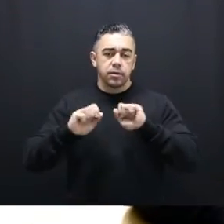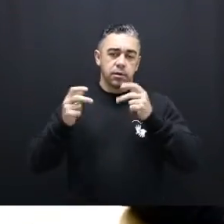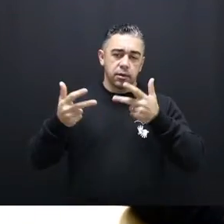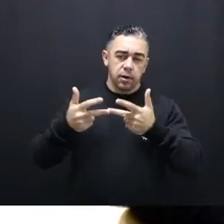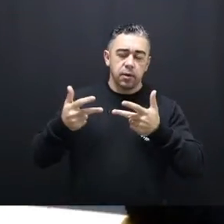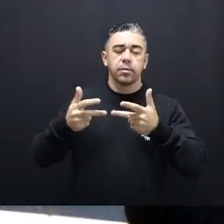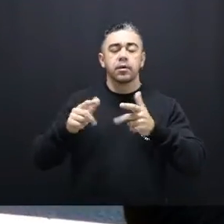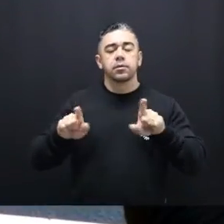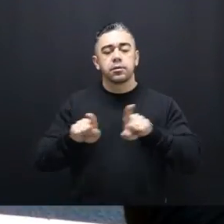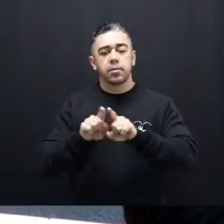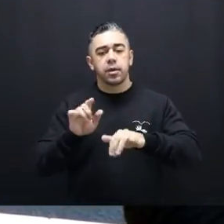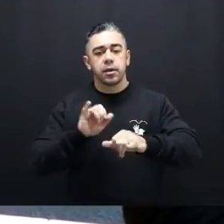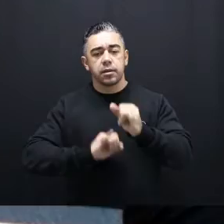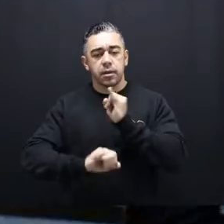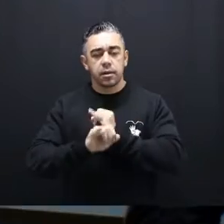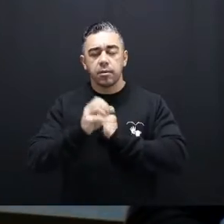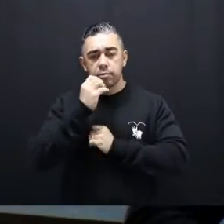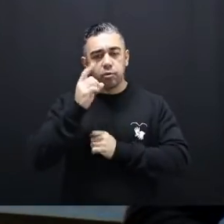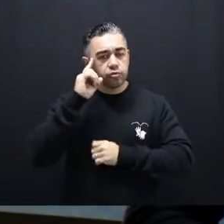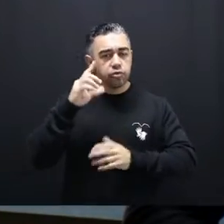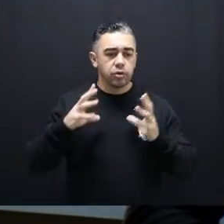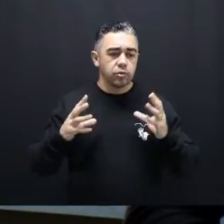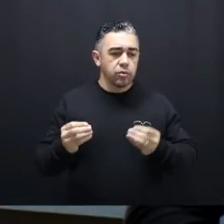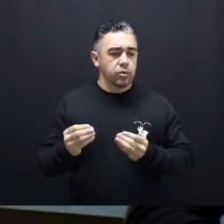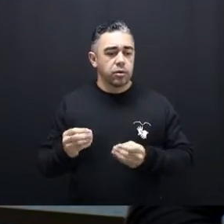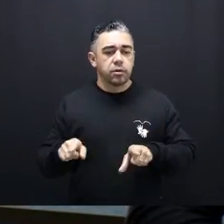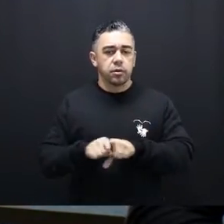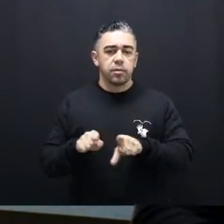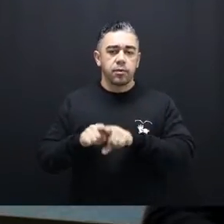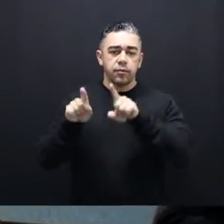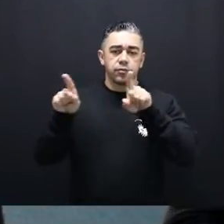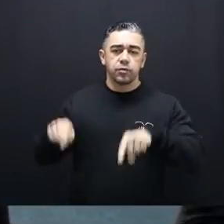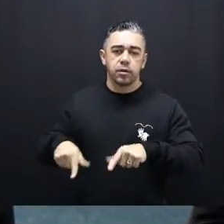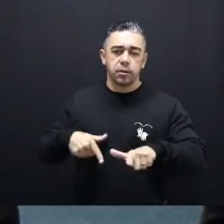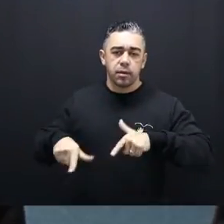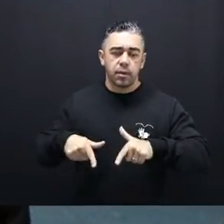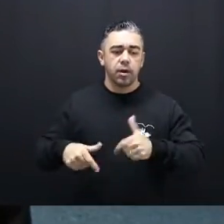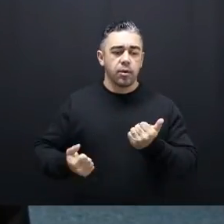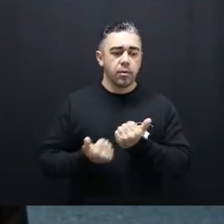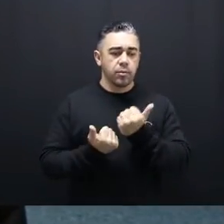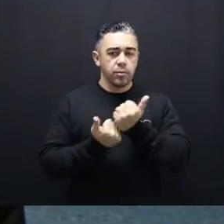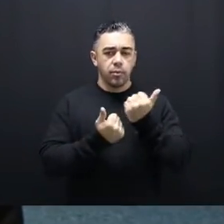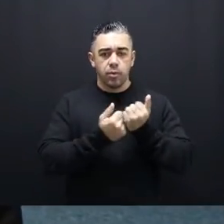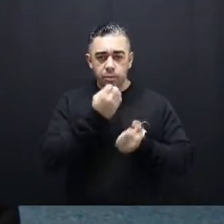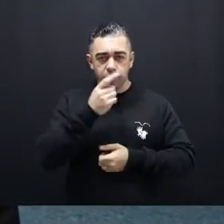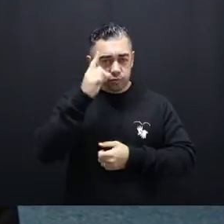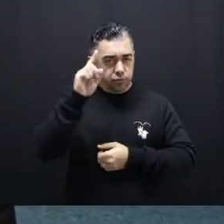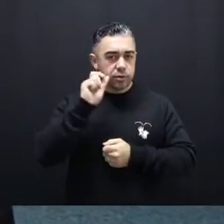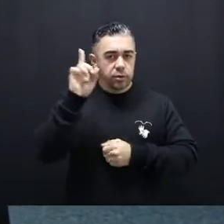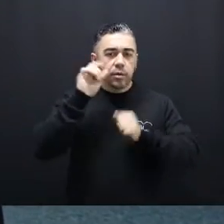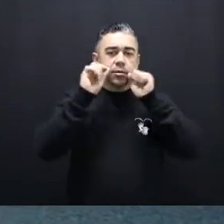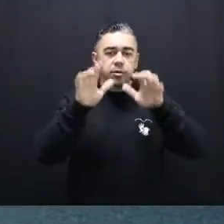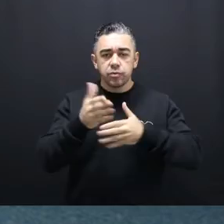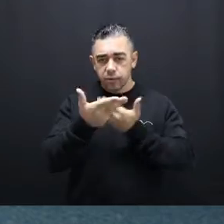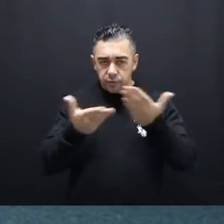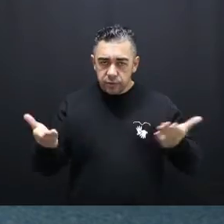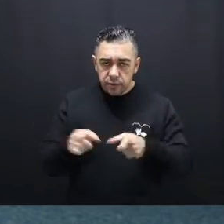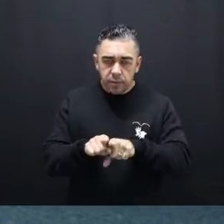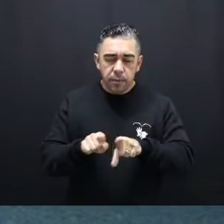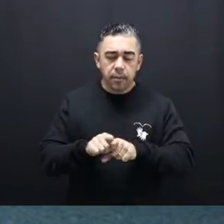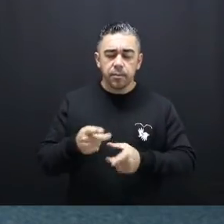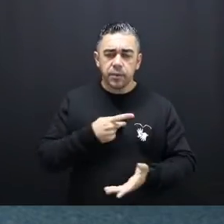TV cama internet meu bom dia a todos aos funcionários dessa casa a equipe de apoio meu bom dia que Deus abençoe vocês